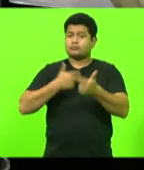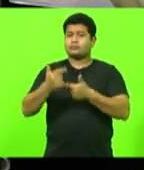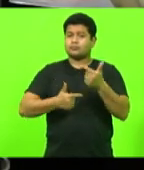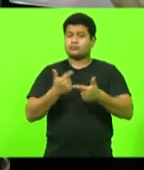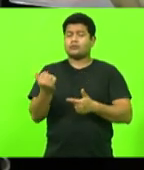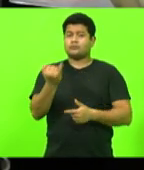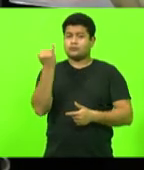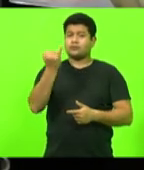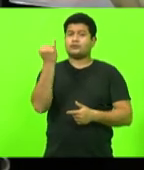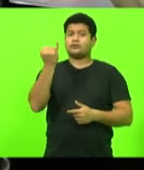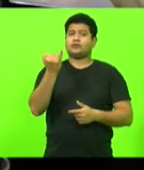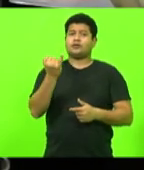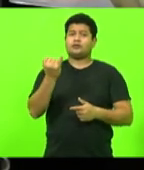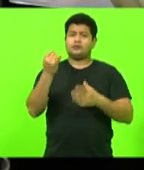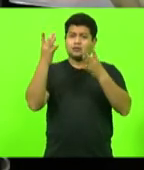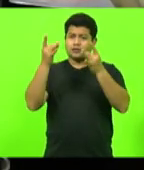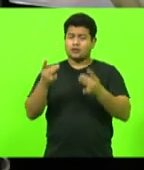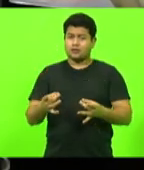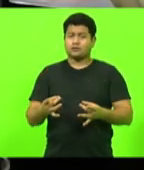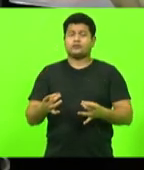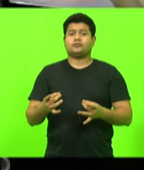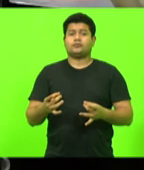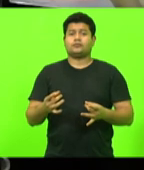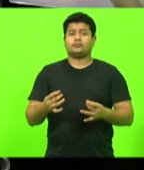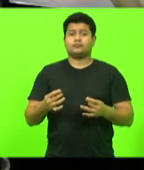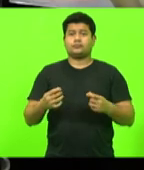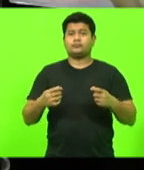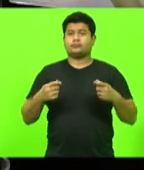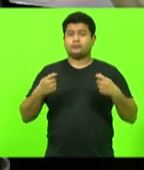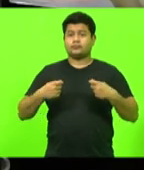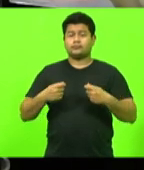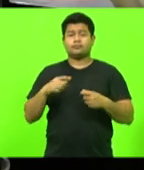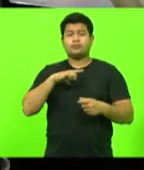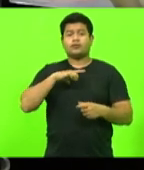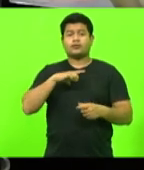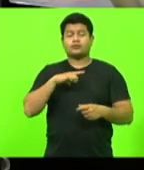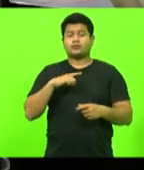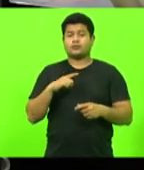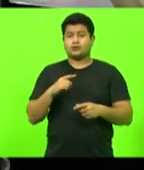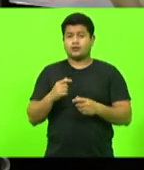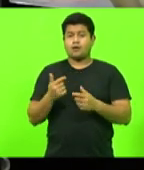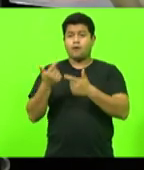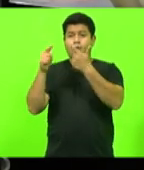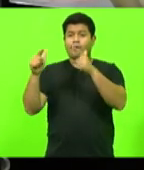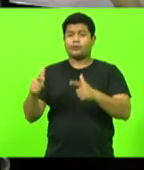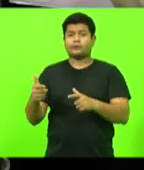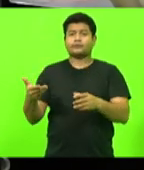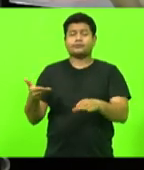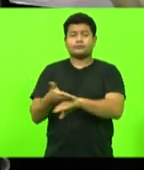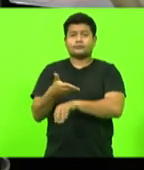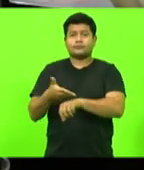ser concretizado, tendo em vista o envolvimento de mais de